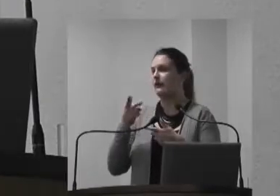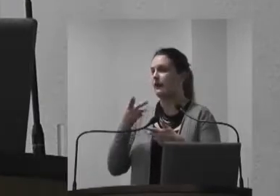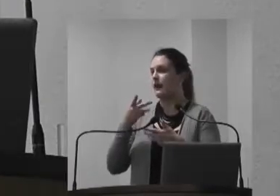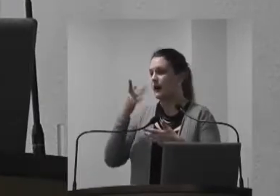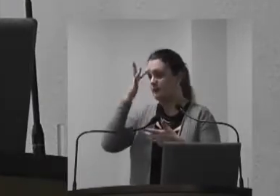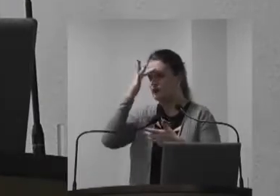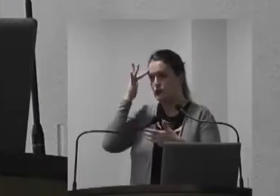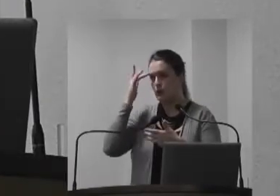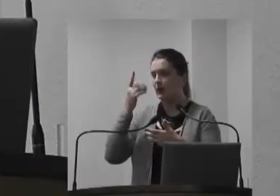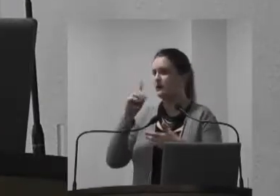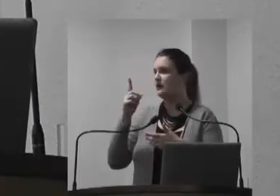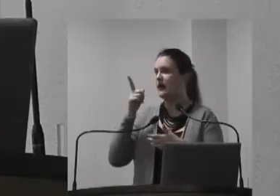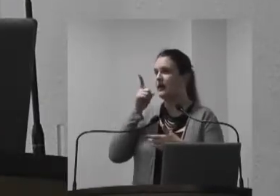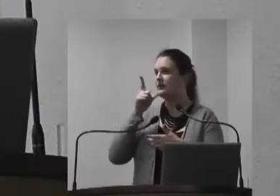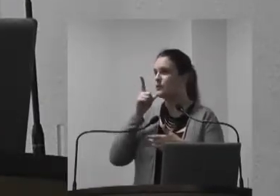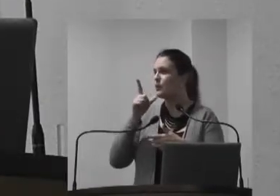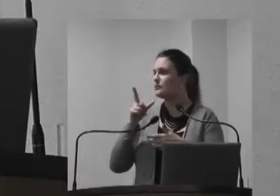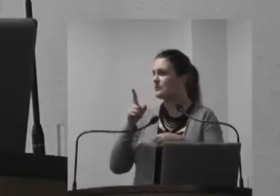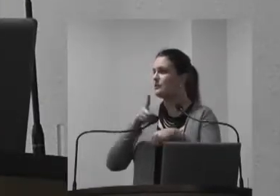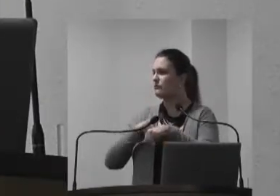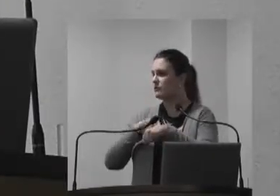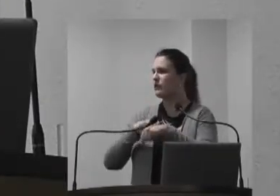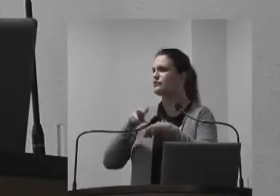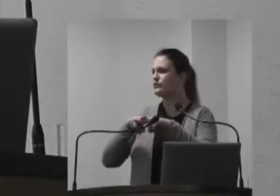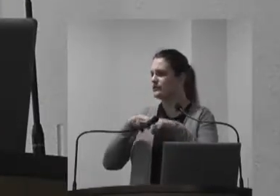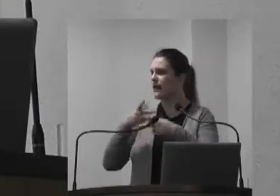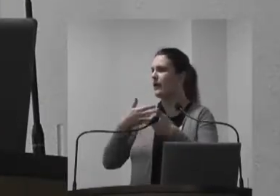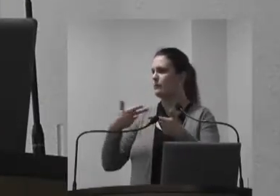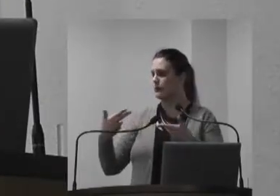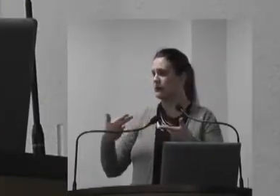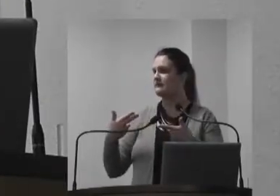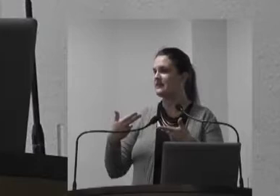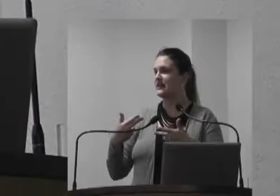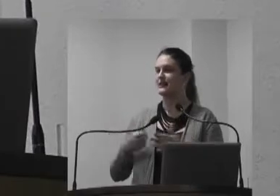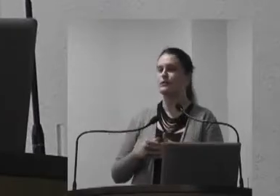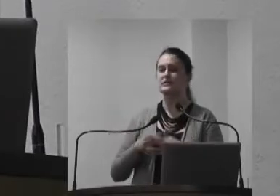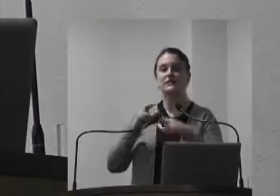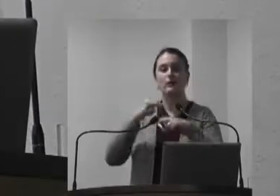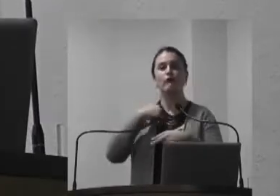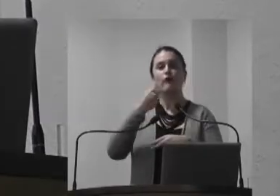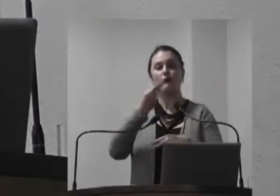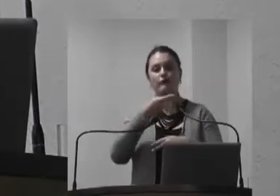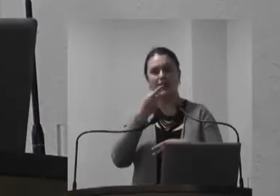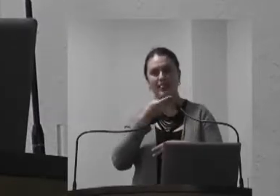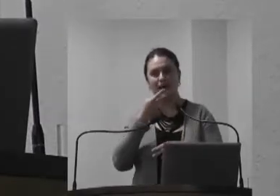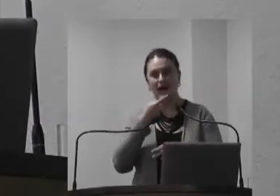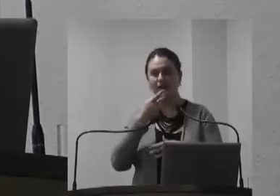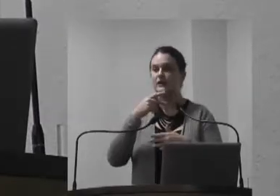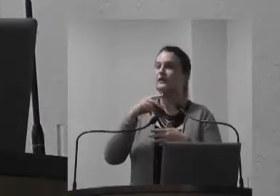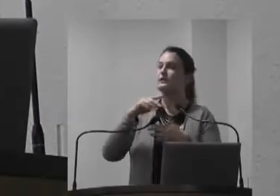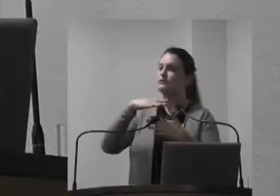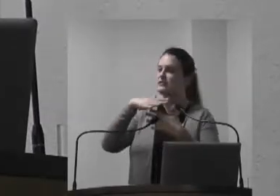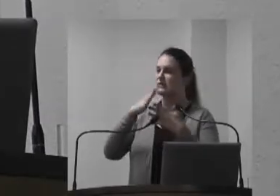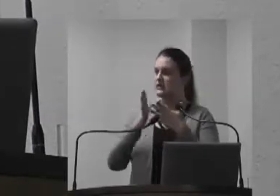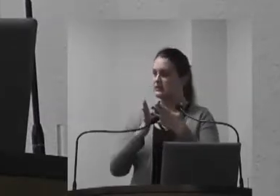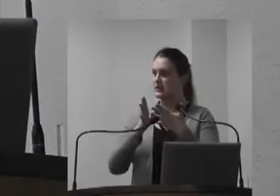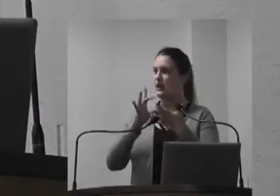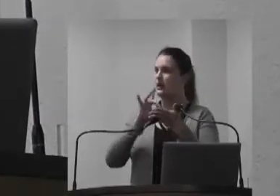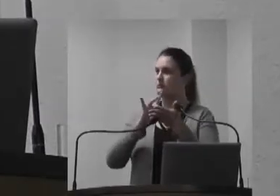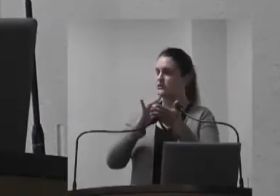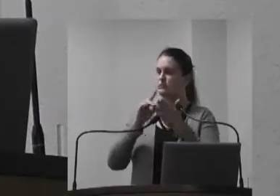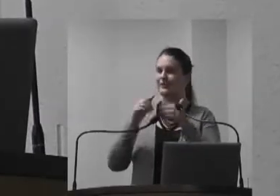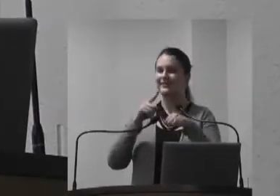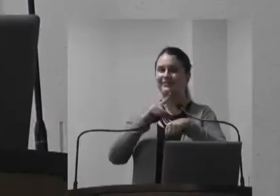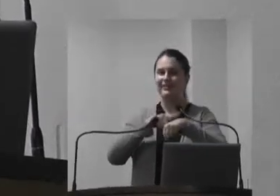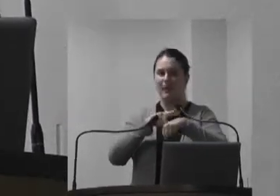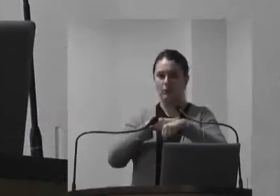consegui, né, a pessoa não conseguiu vir por causa do tempo e uma infinidade de coisas. Então, eu vou falar e vou